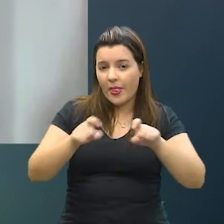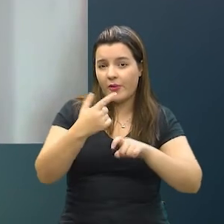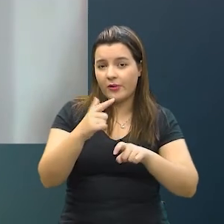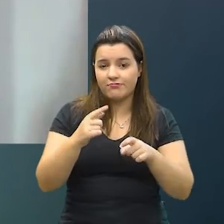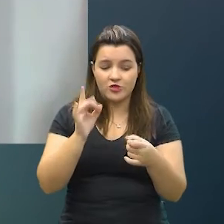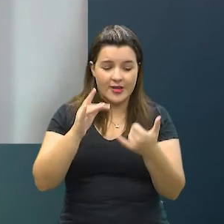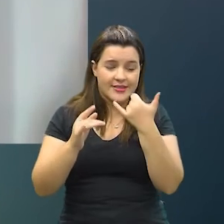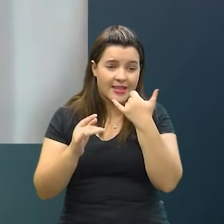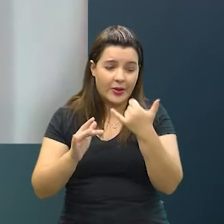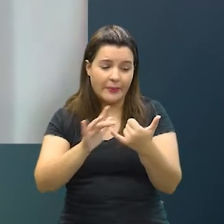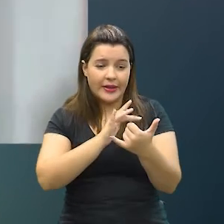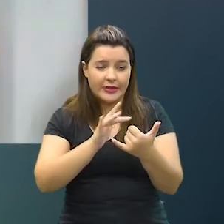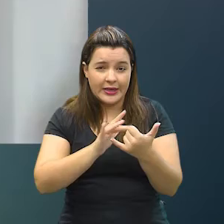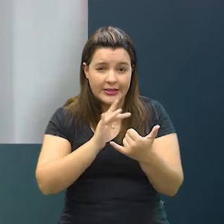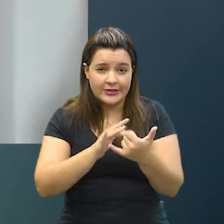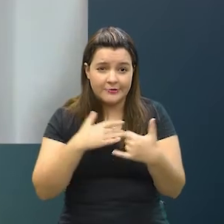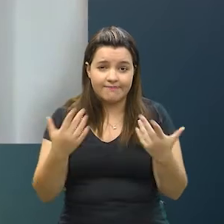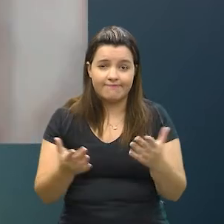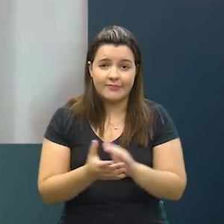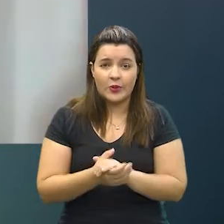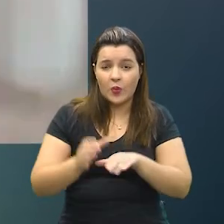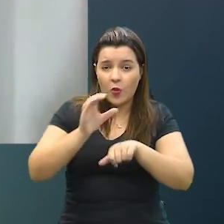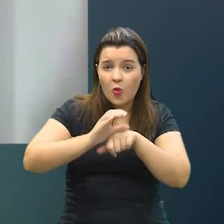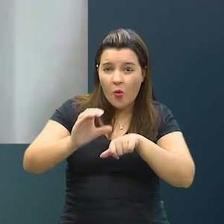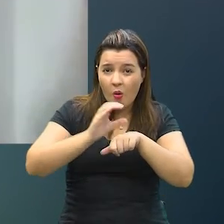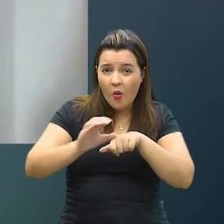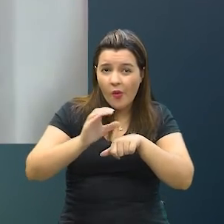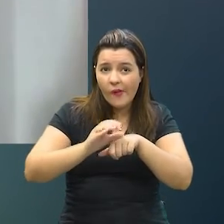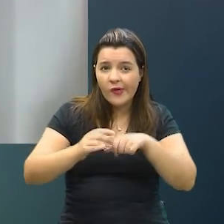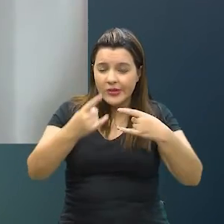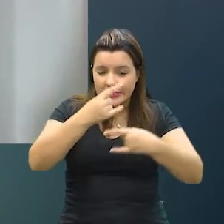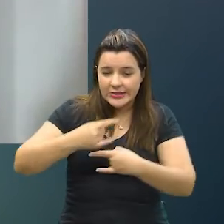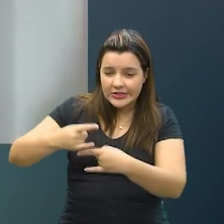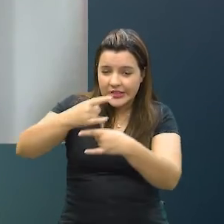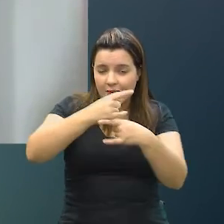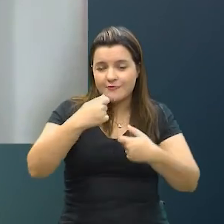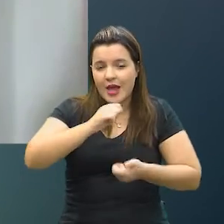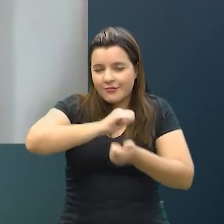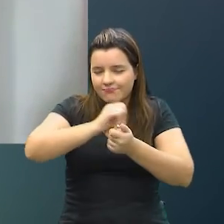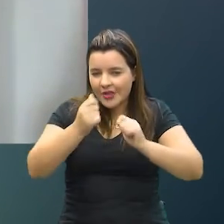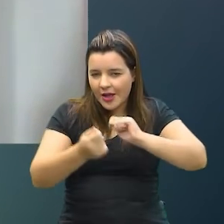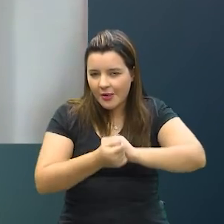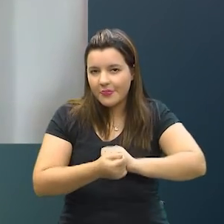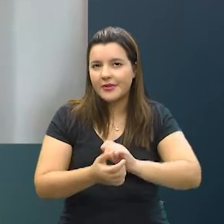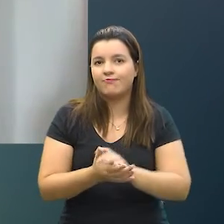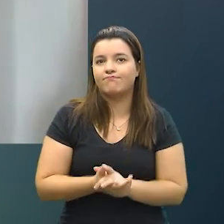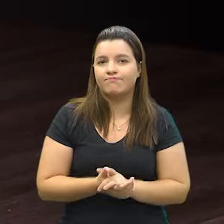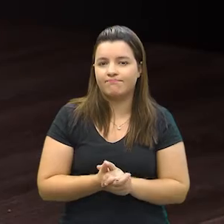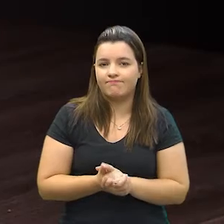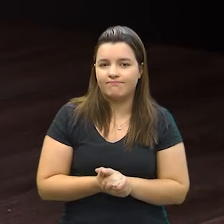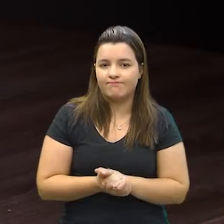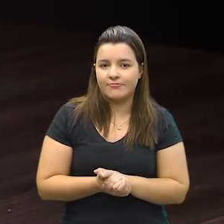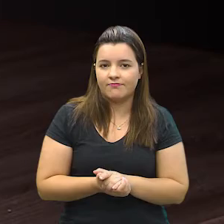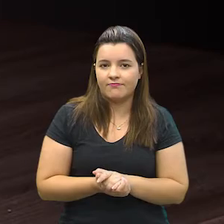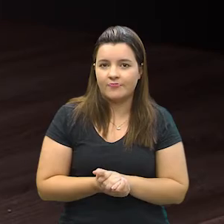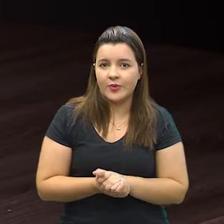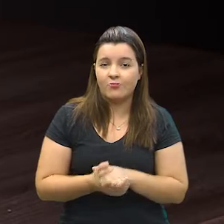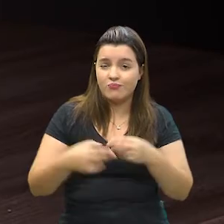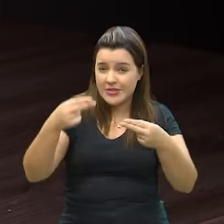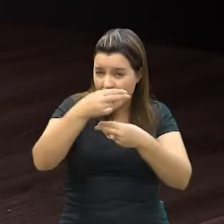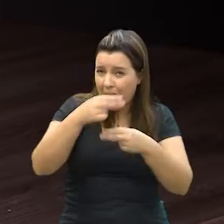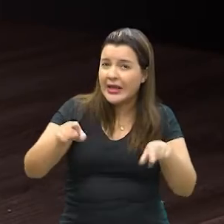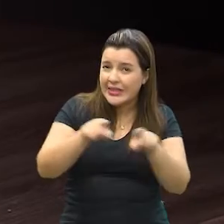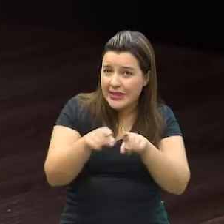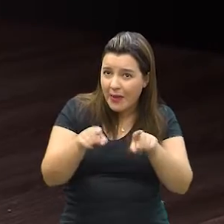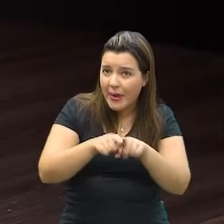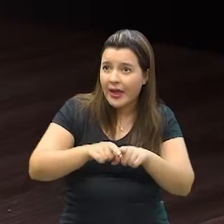poder conversar? Como é que eu entrego um curso, um workshop para essas pessoas para que elas possam se preparar, né? Vocês também tiveram que